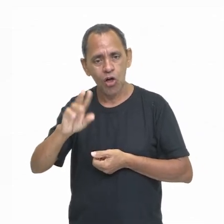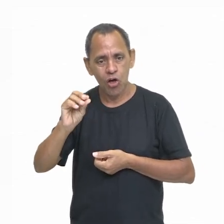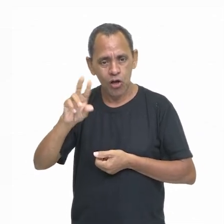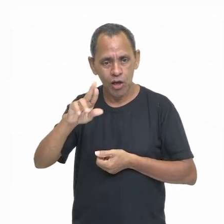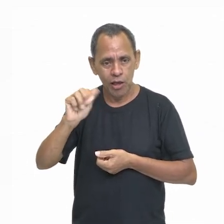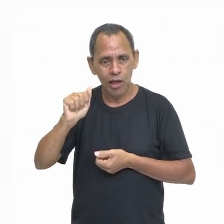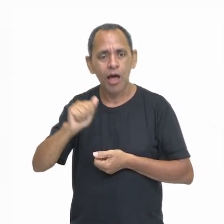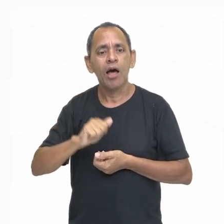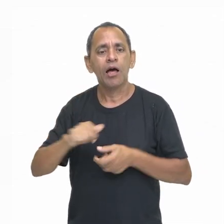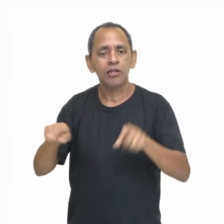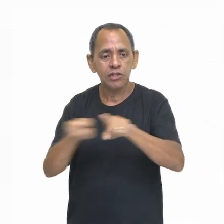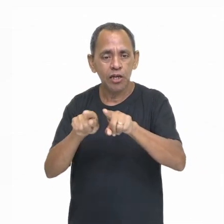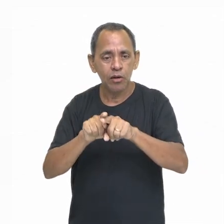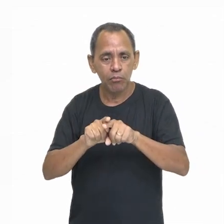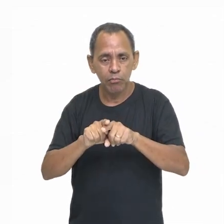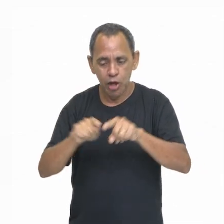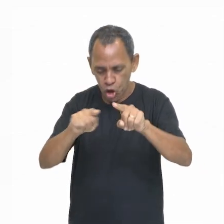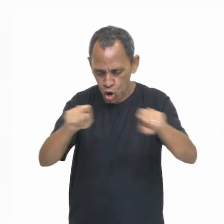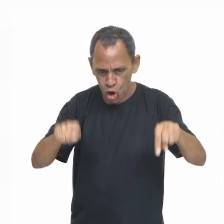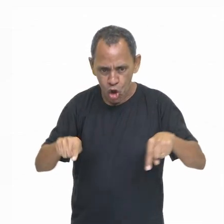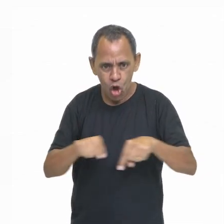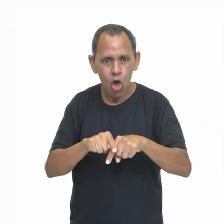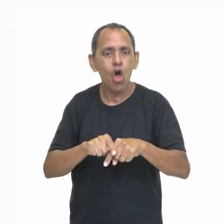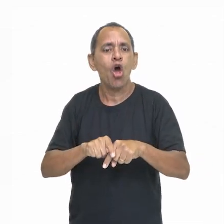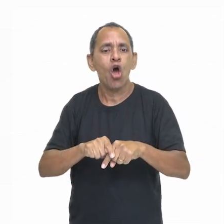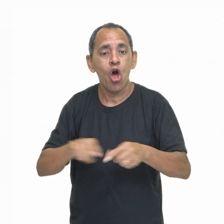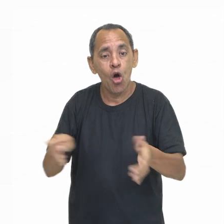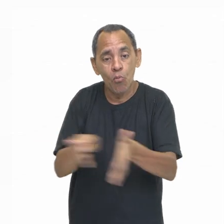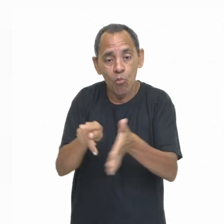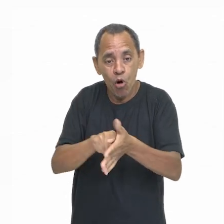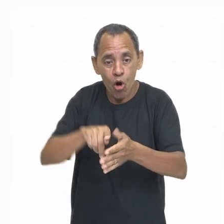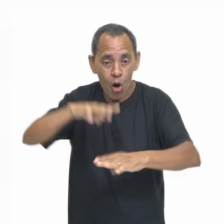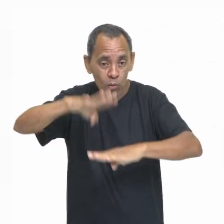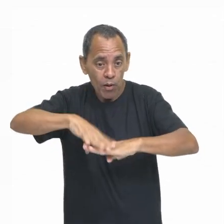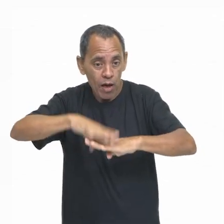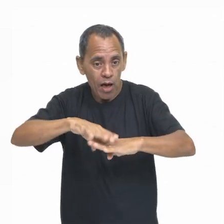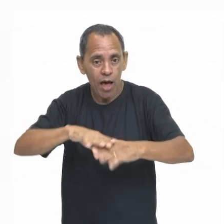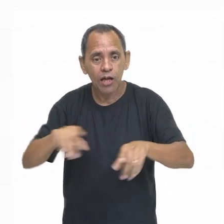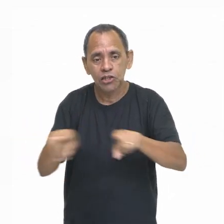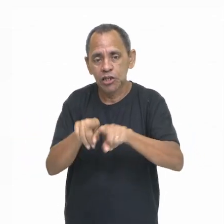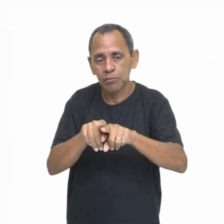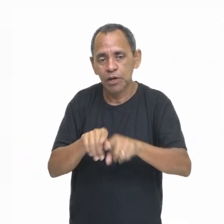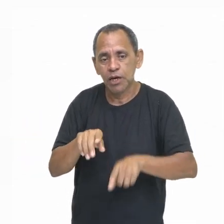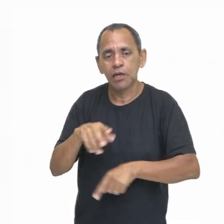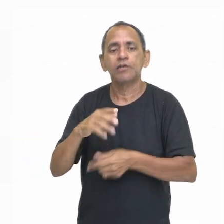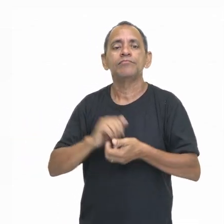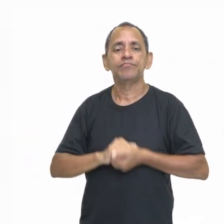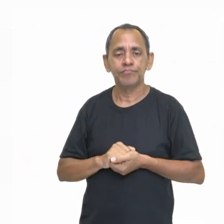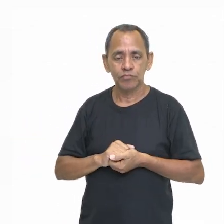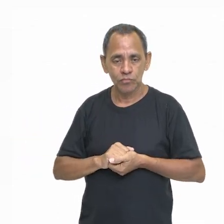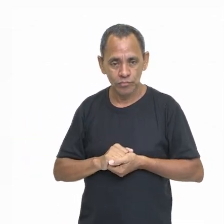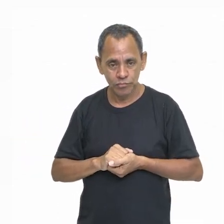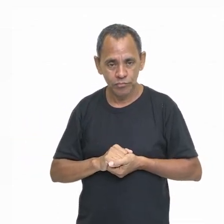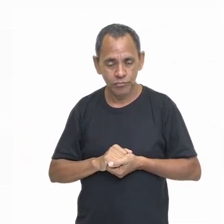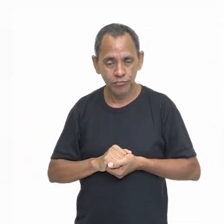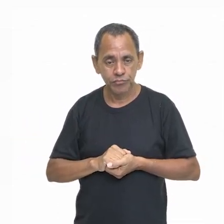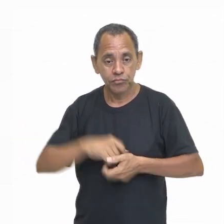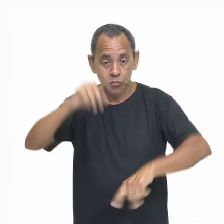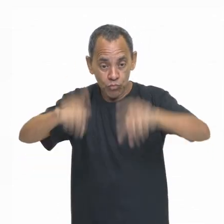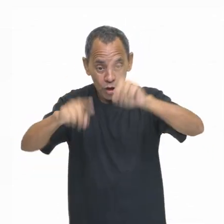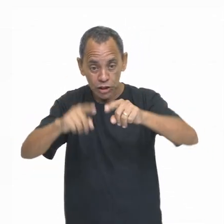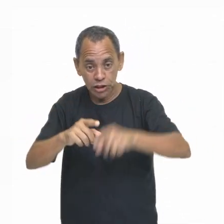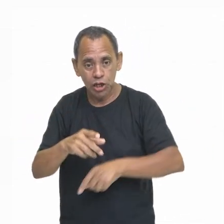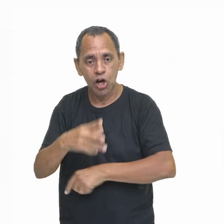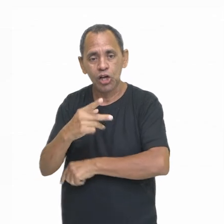instrumento importante para a utilização da matemática, a porcelana, né, e técnicas de acupuntura